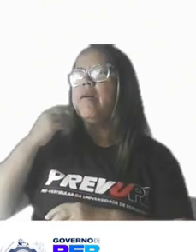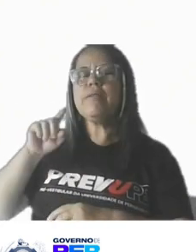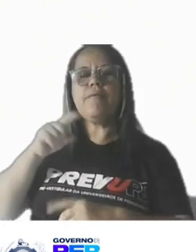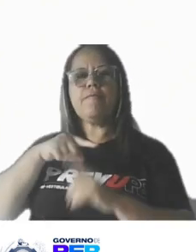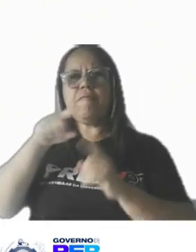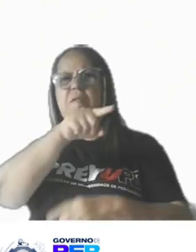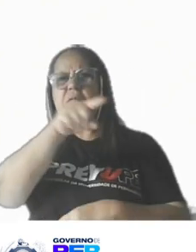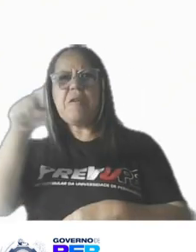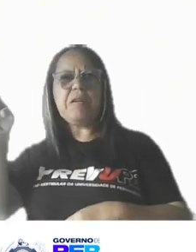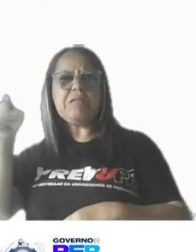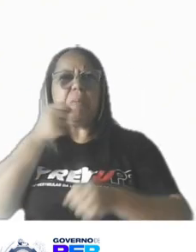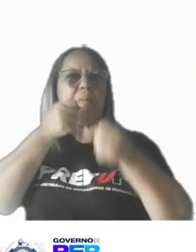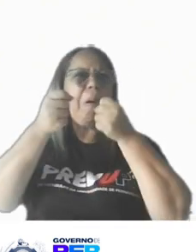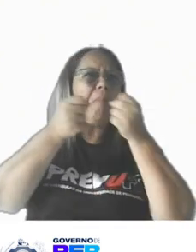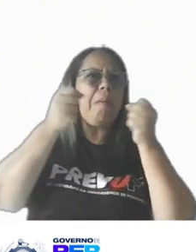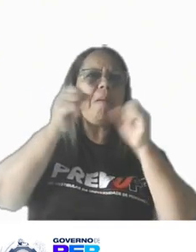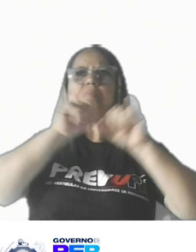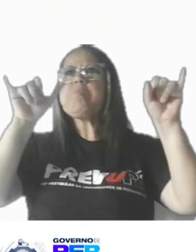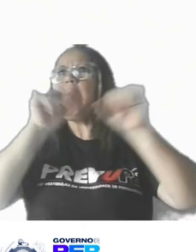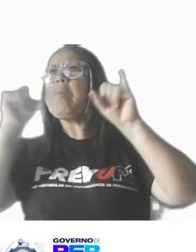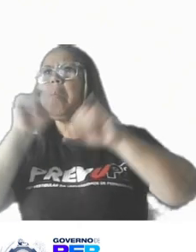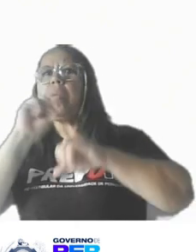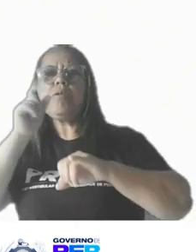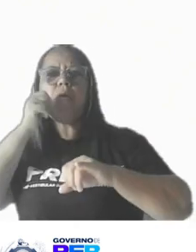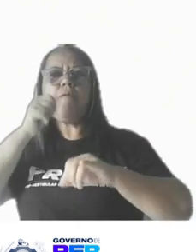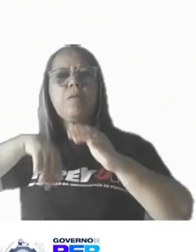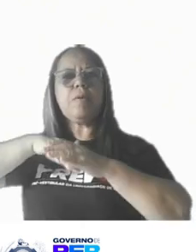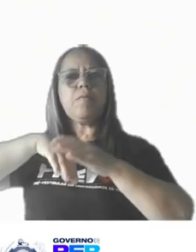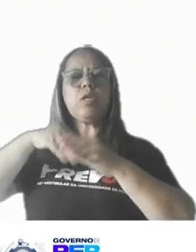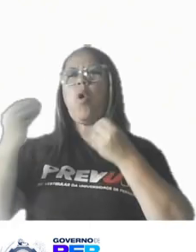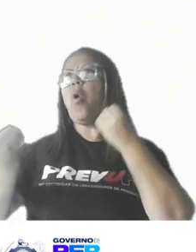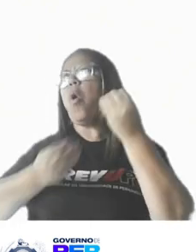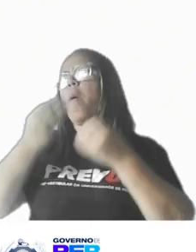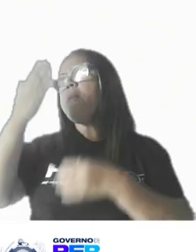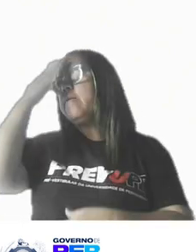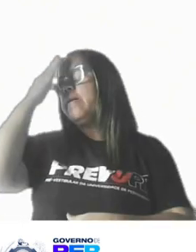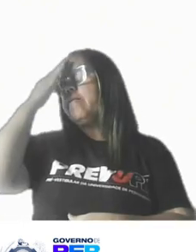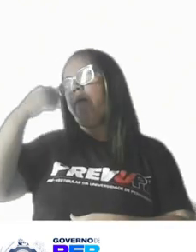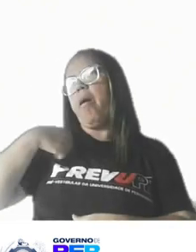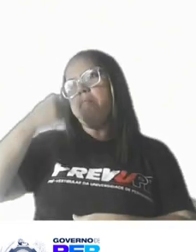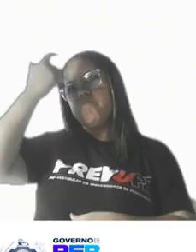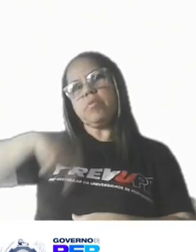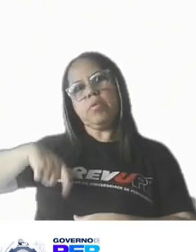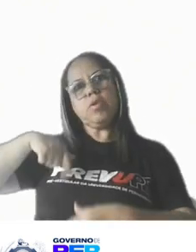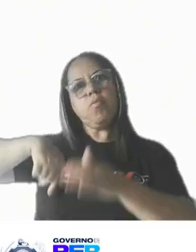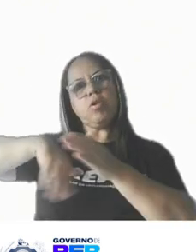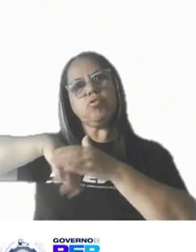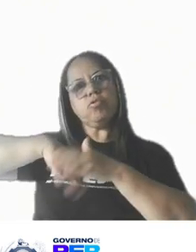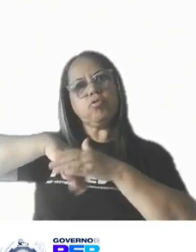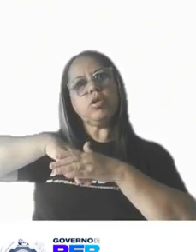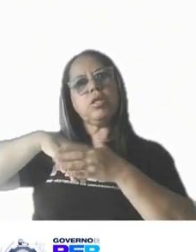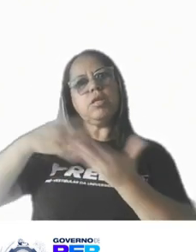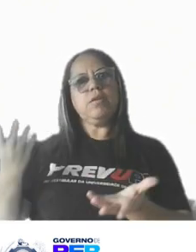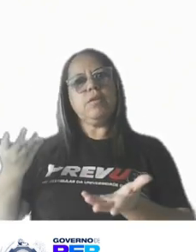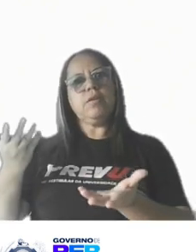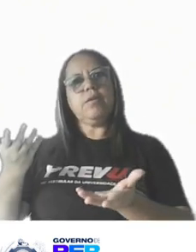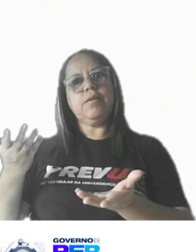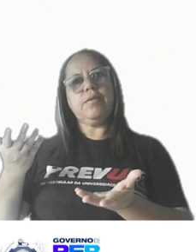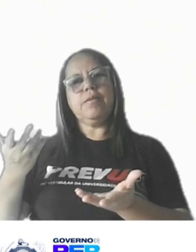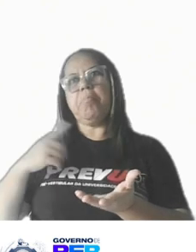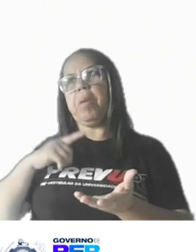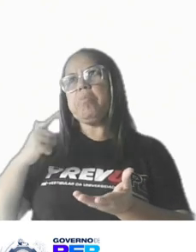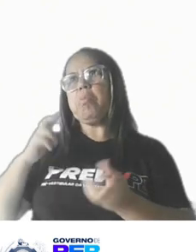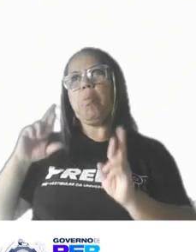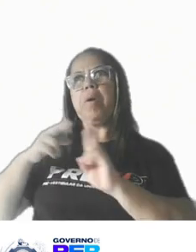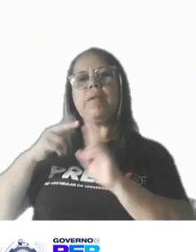jornalistas, não mostravam futebol feminino. Como eu ia entender que eu poderia ser uma jogadora, chegar à seleção sem ter uma